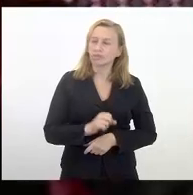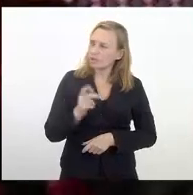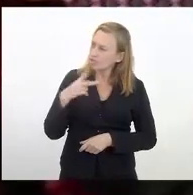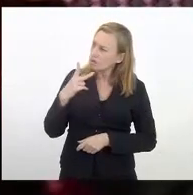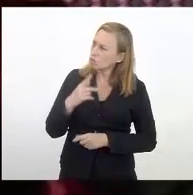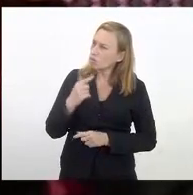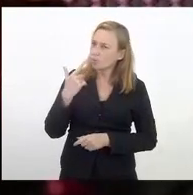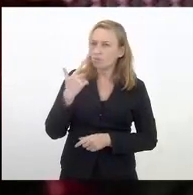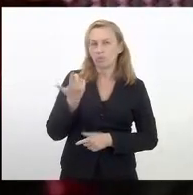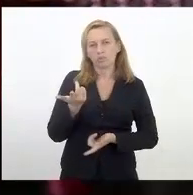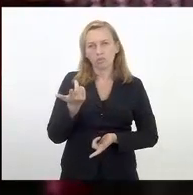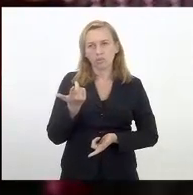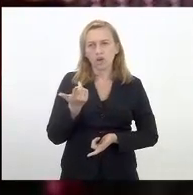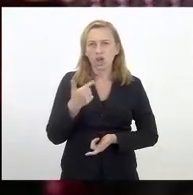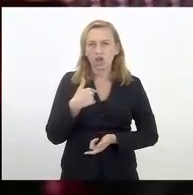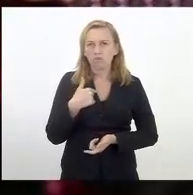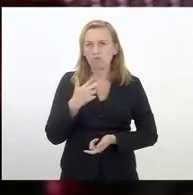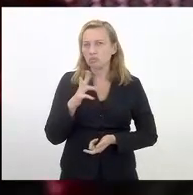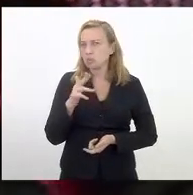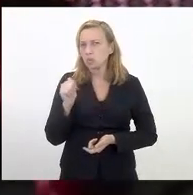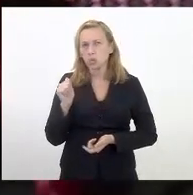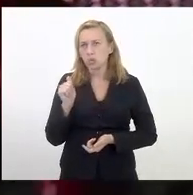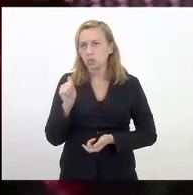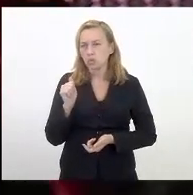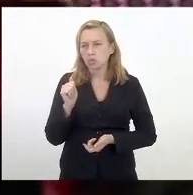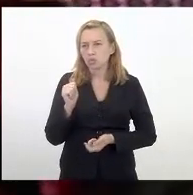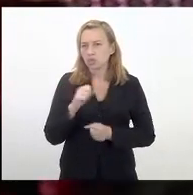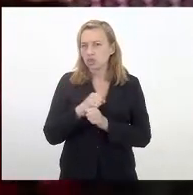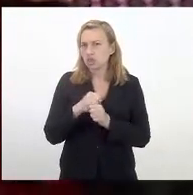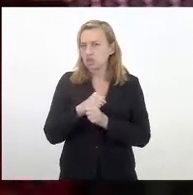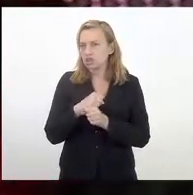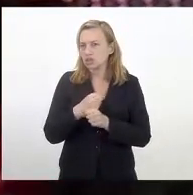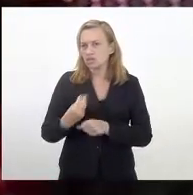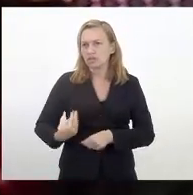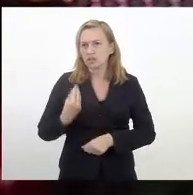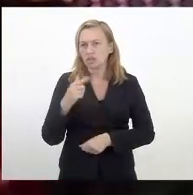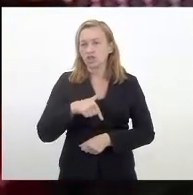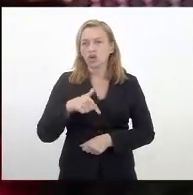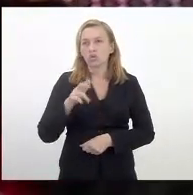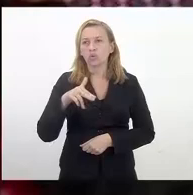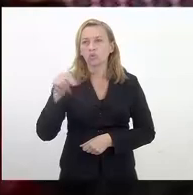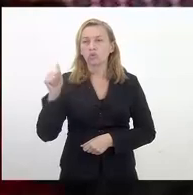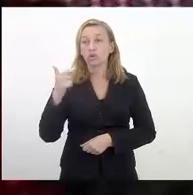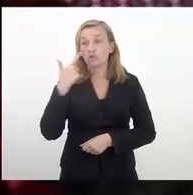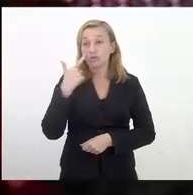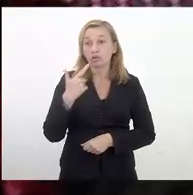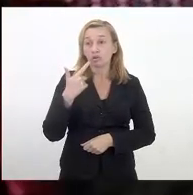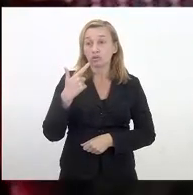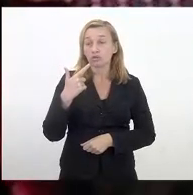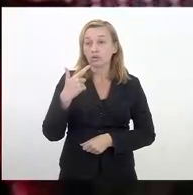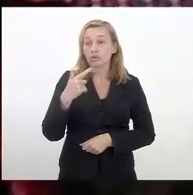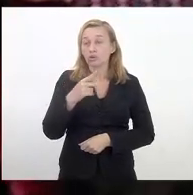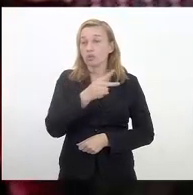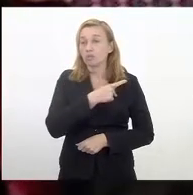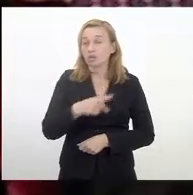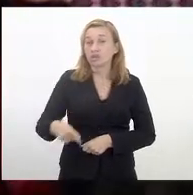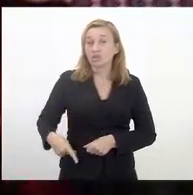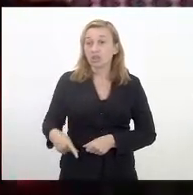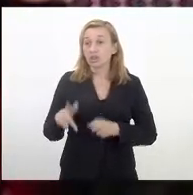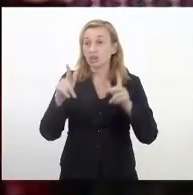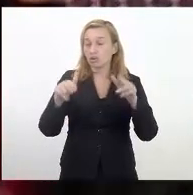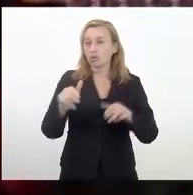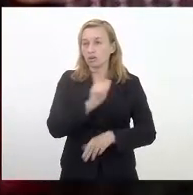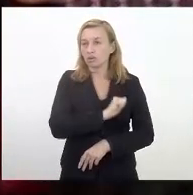olha eu nunca decisão de que eu tô aqui eu nunca vi um presidente como o deputado André Ceciliano